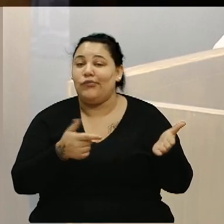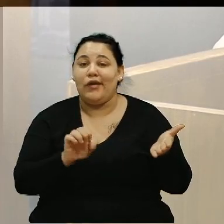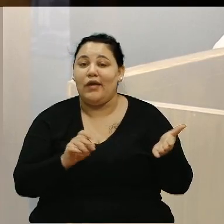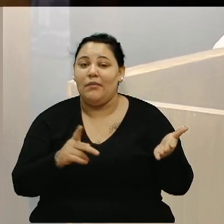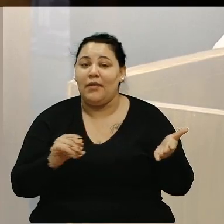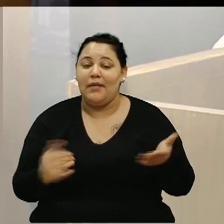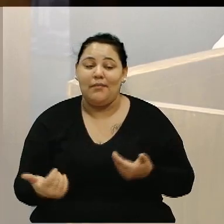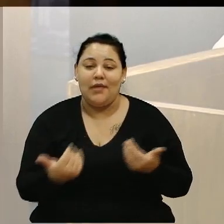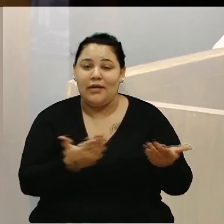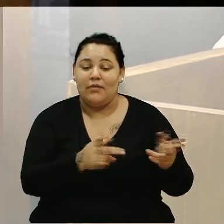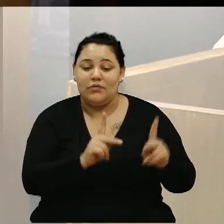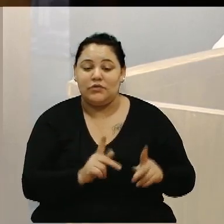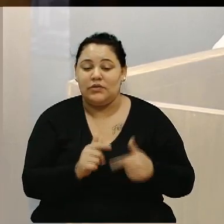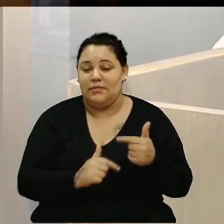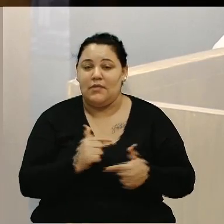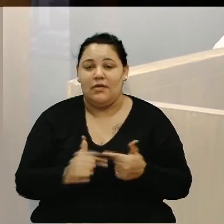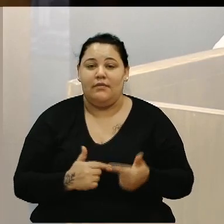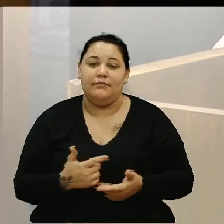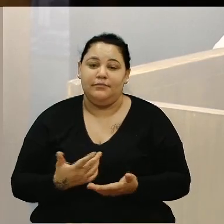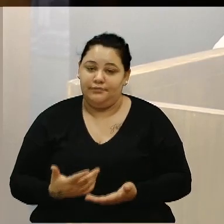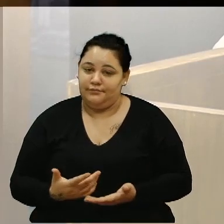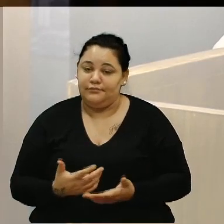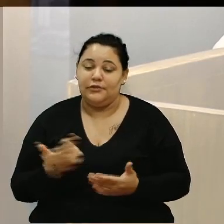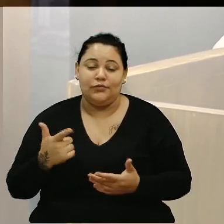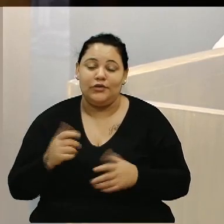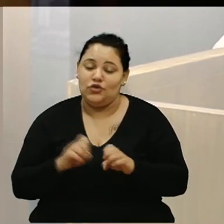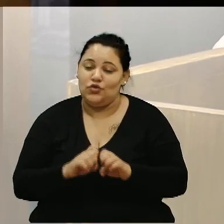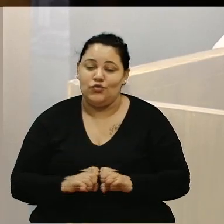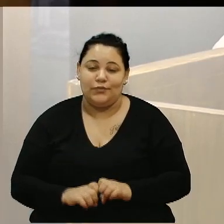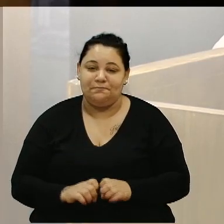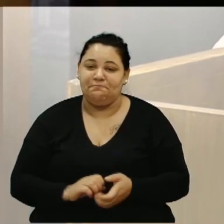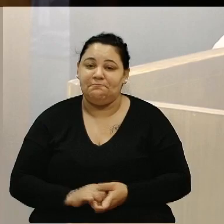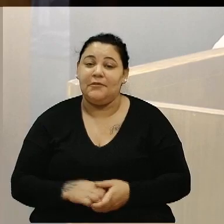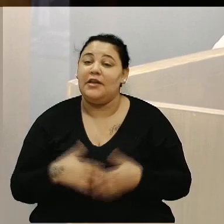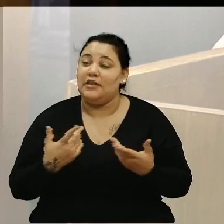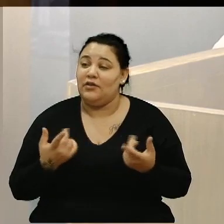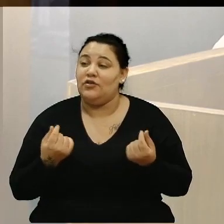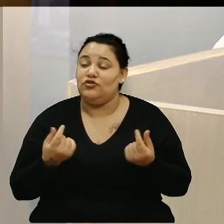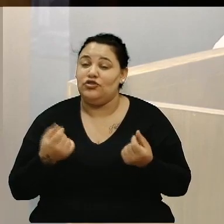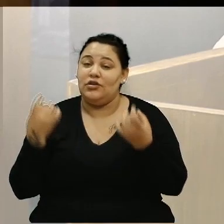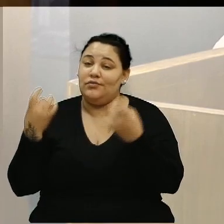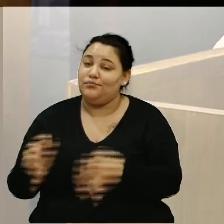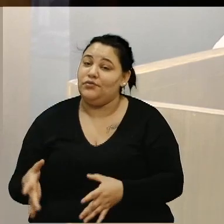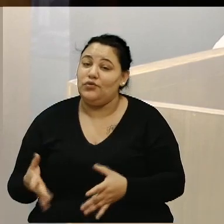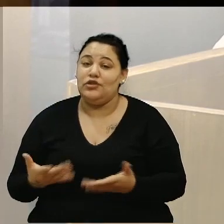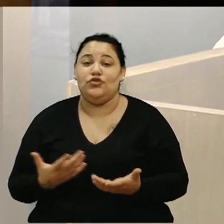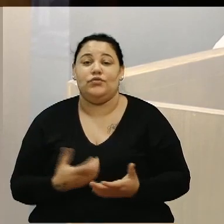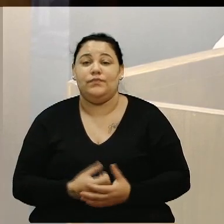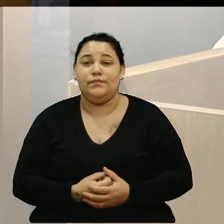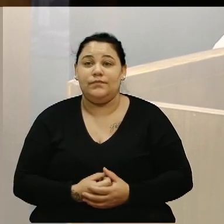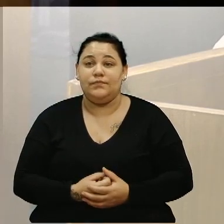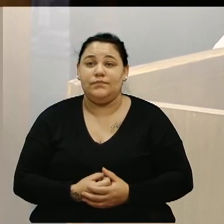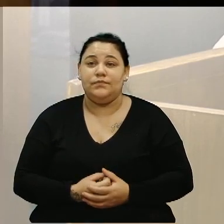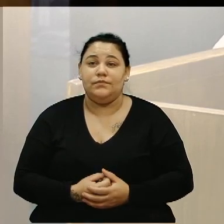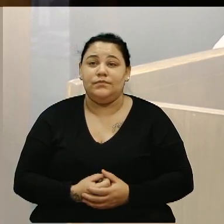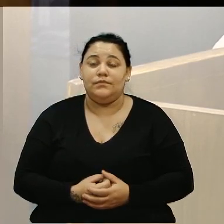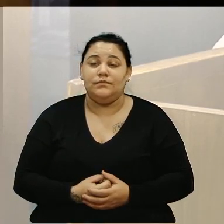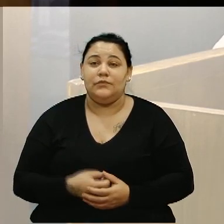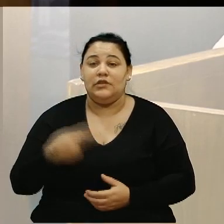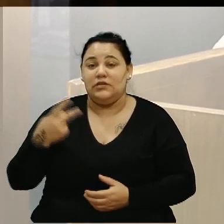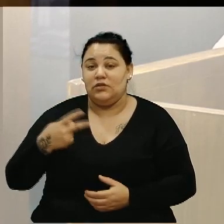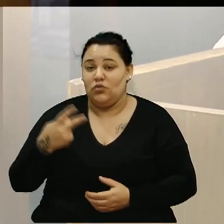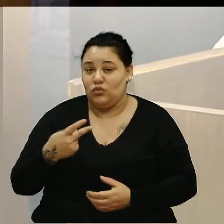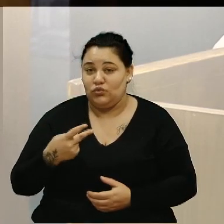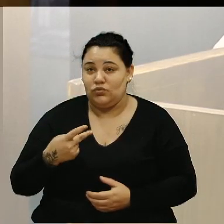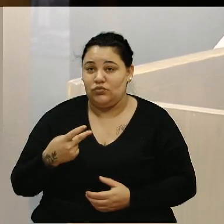para essas pessoas poderem trabalhar sem ter estrutura. Então é dinheiro que está sendo jogado no lixo. E segundo,